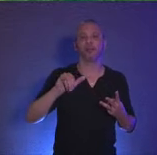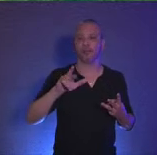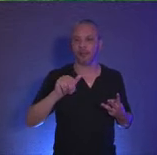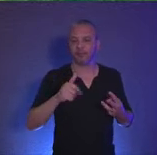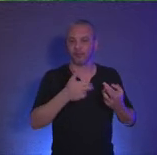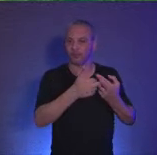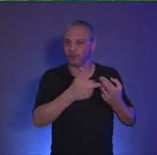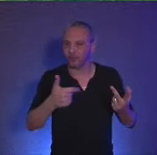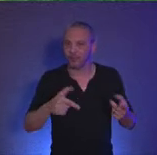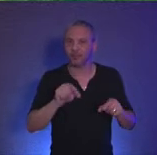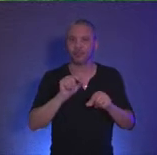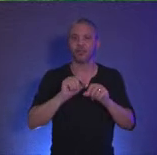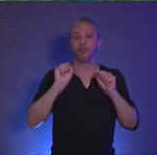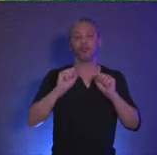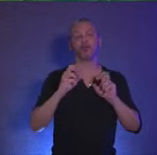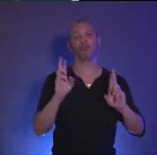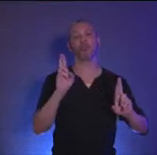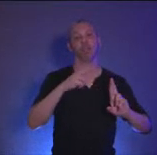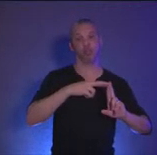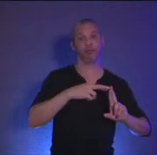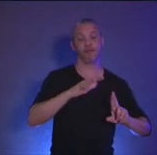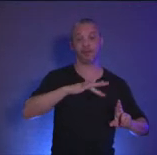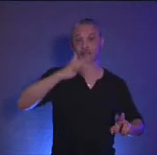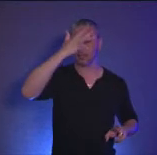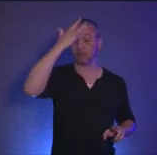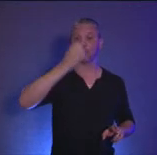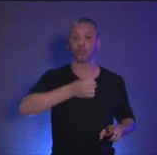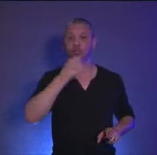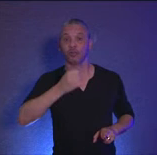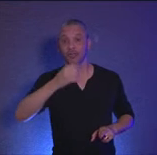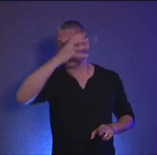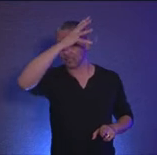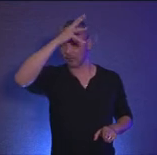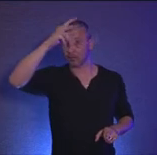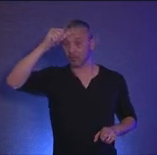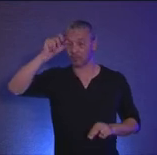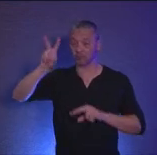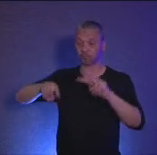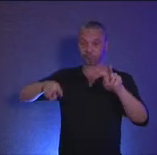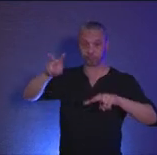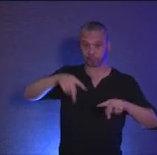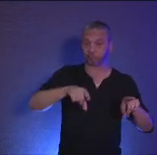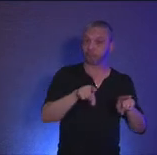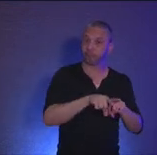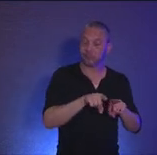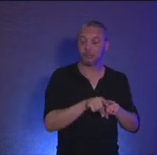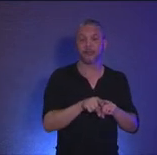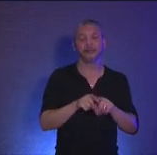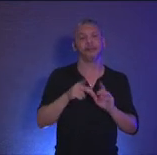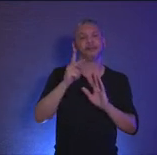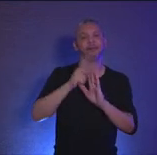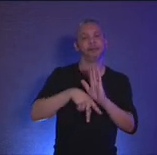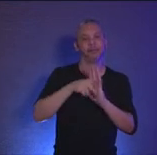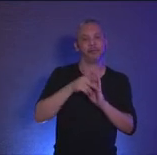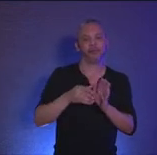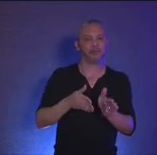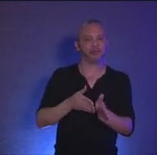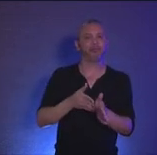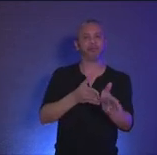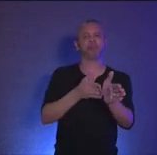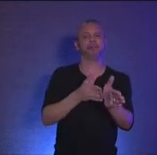Geographic, e ele pode servir de referência também para jornalistas que cobrem a floresta. E é um projeto que segue